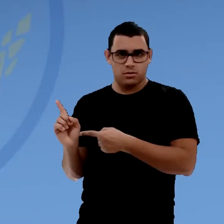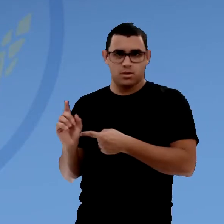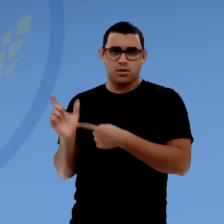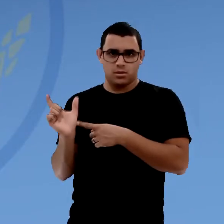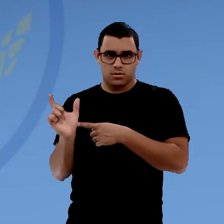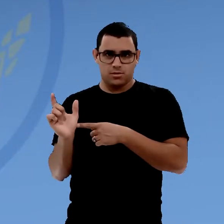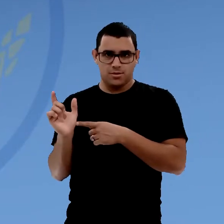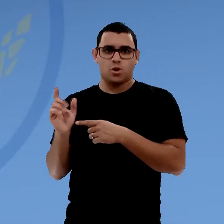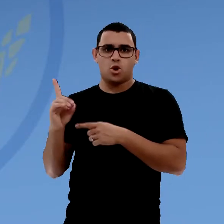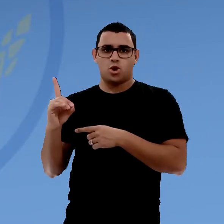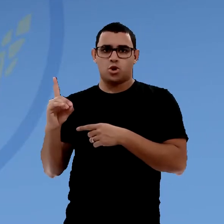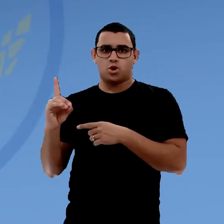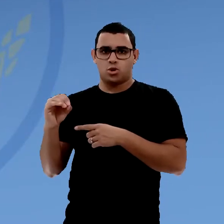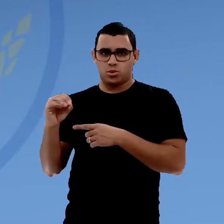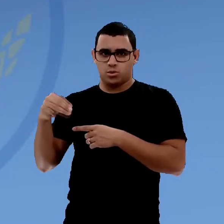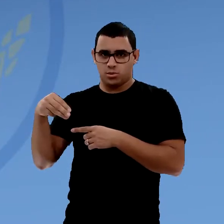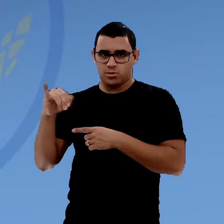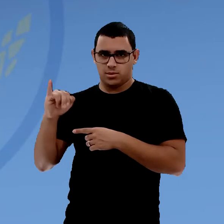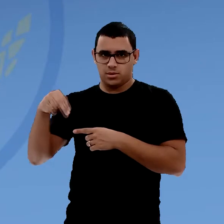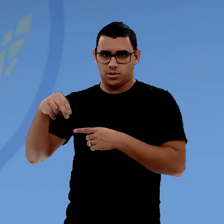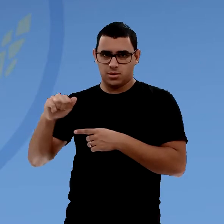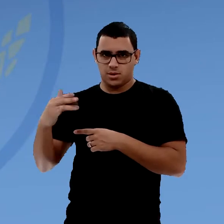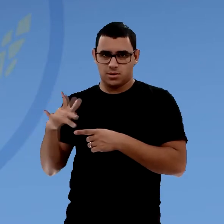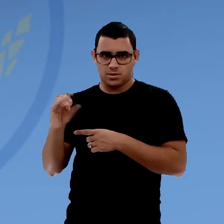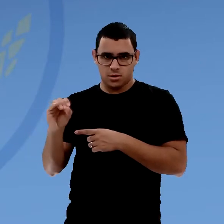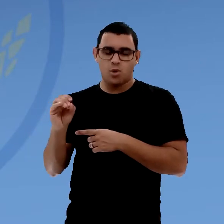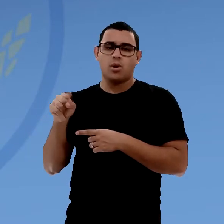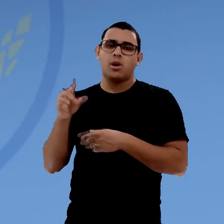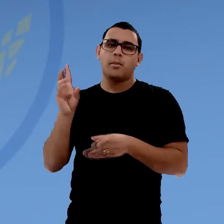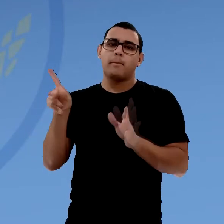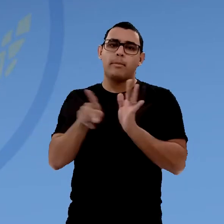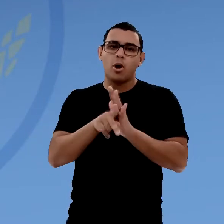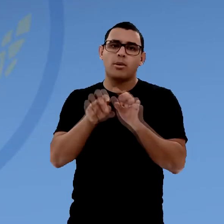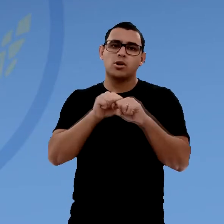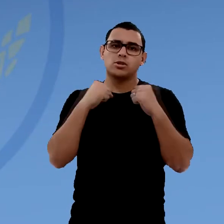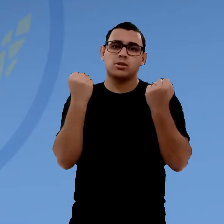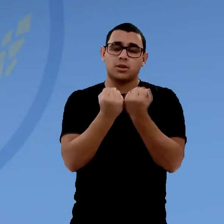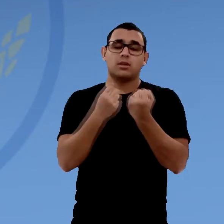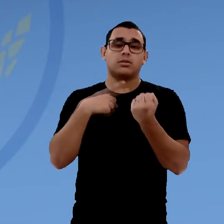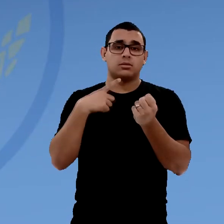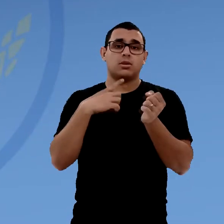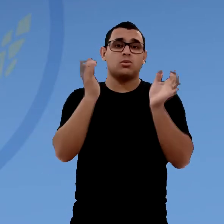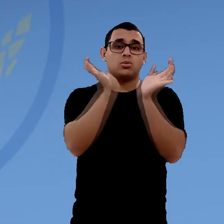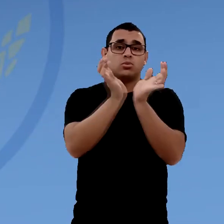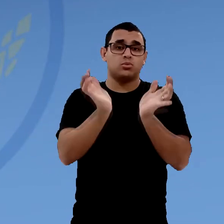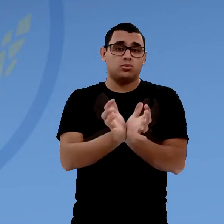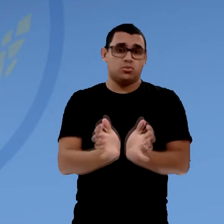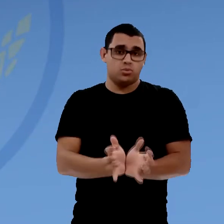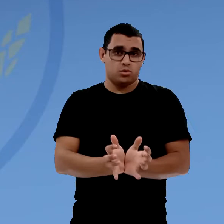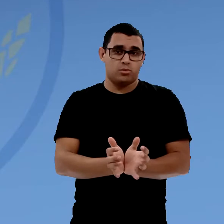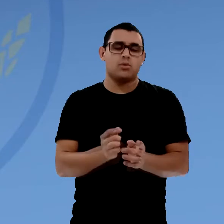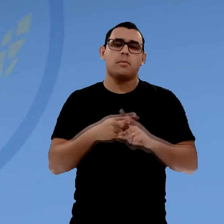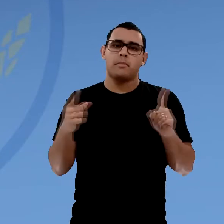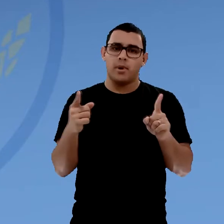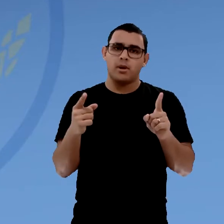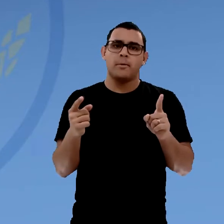só existem nas sociedades estratificadas. Basicamente, todas as sociedades têm uma certa